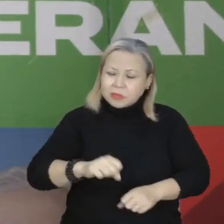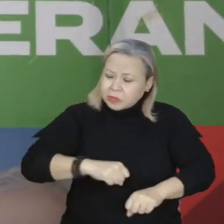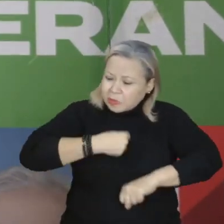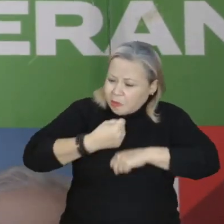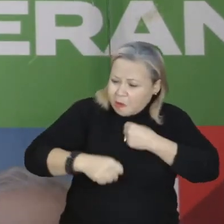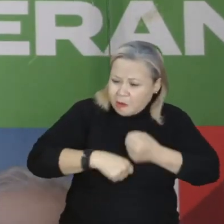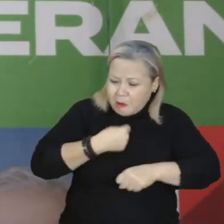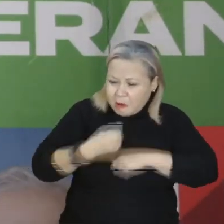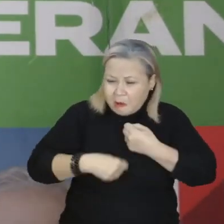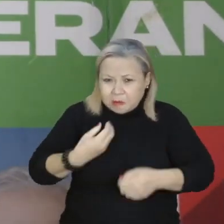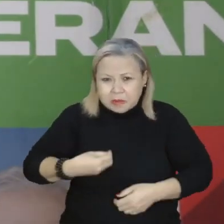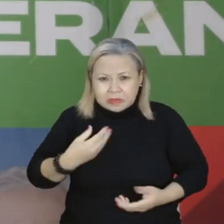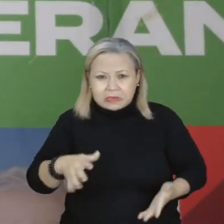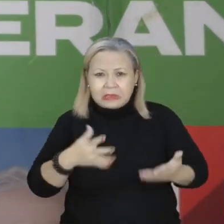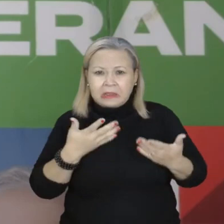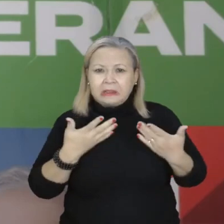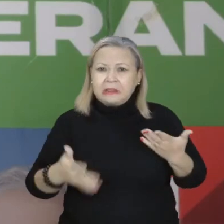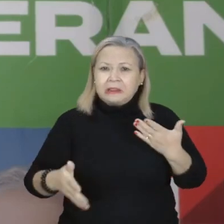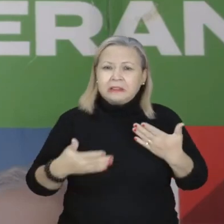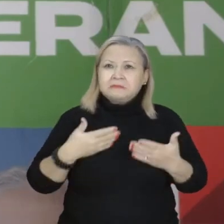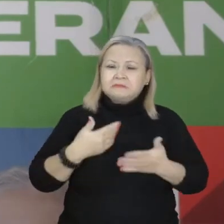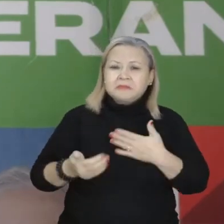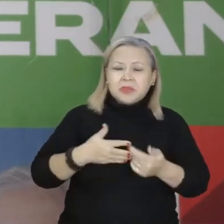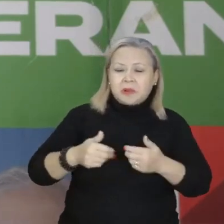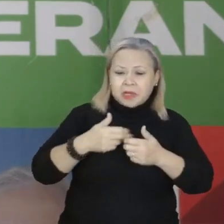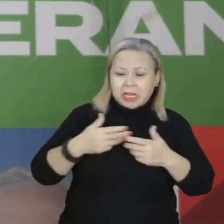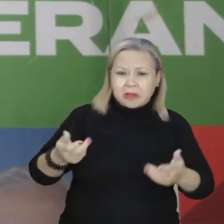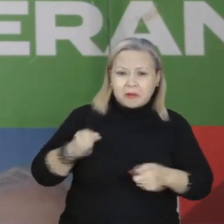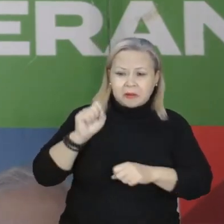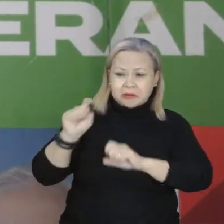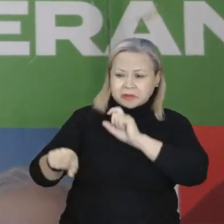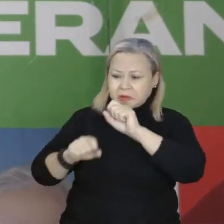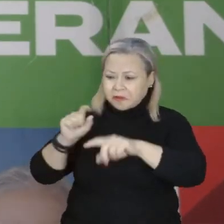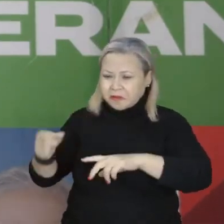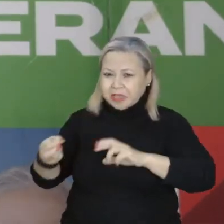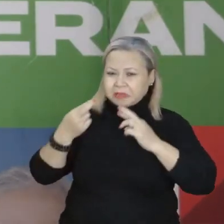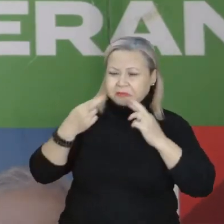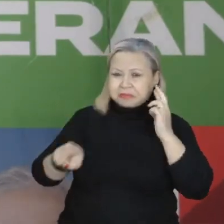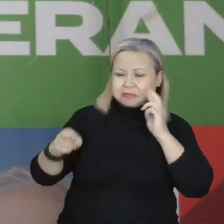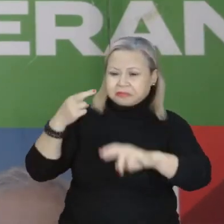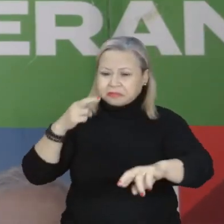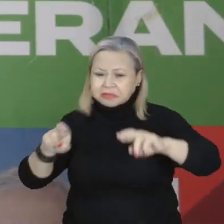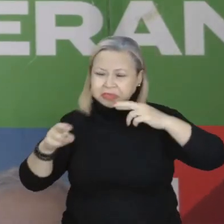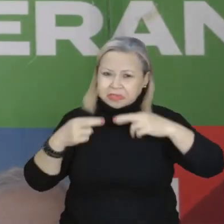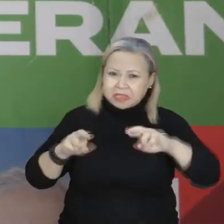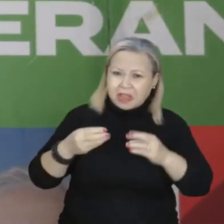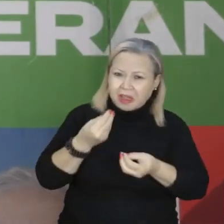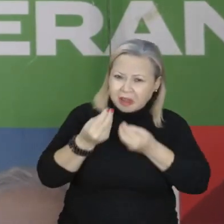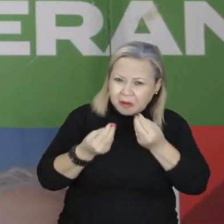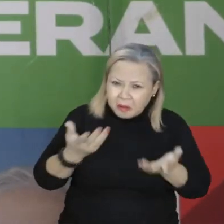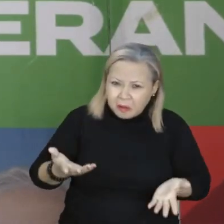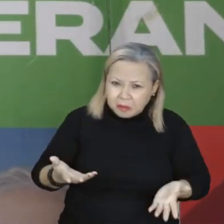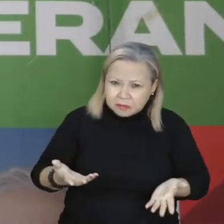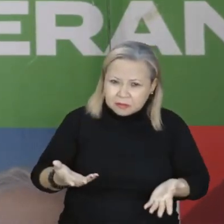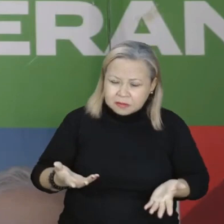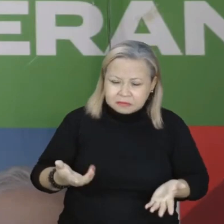Sabe? Qualquer motivo, qualquer coisa é motivo de ofensa, é motivo de xingamento, é motivo de agressão, coisa que a gente não